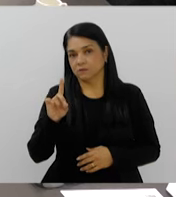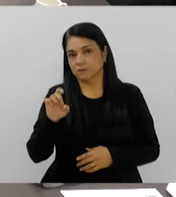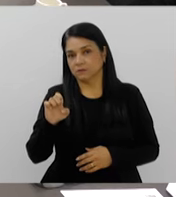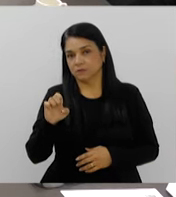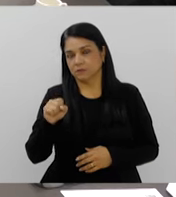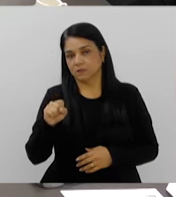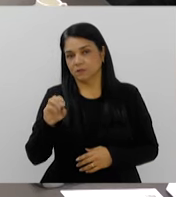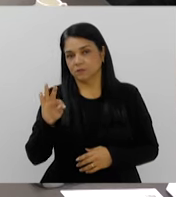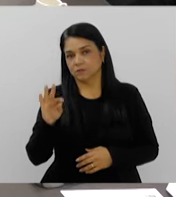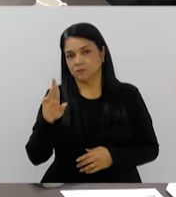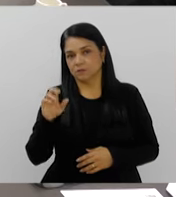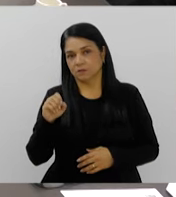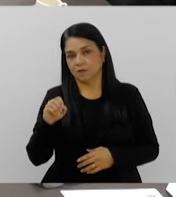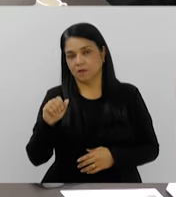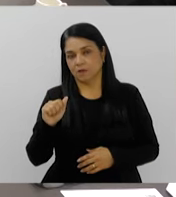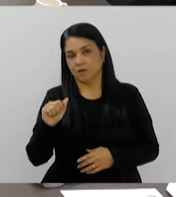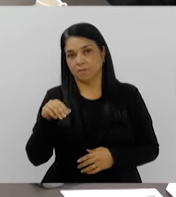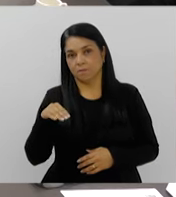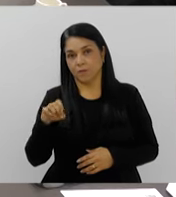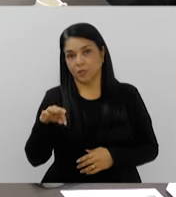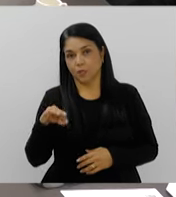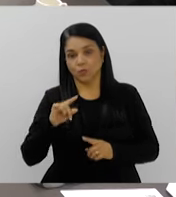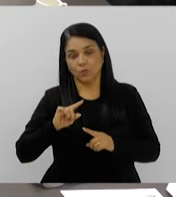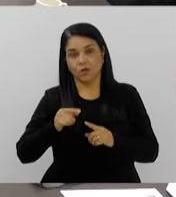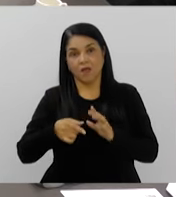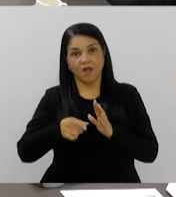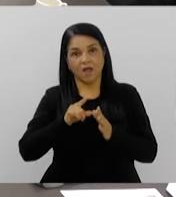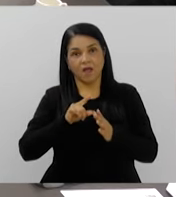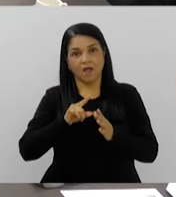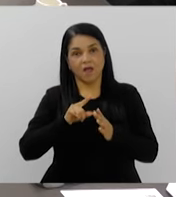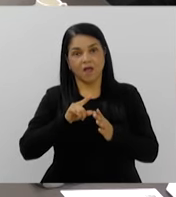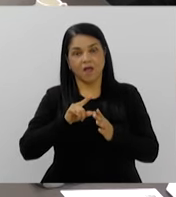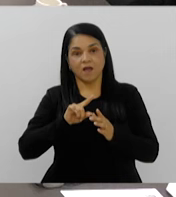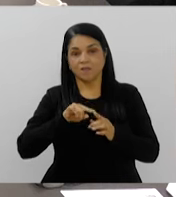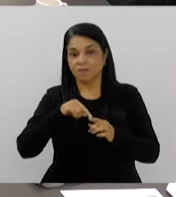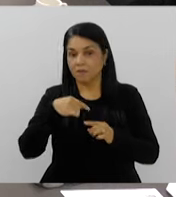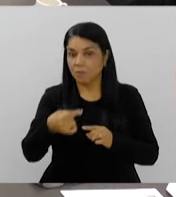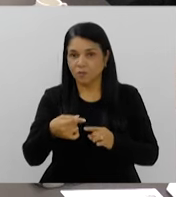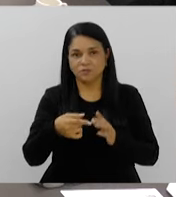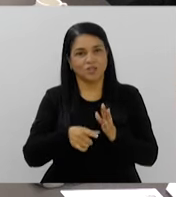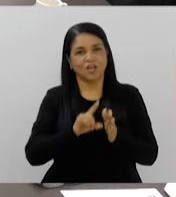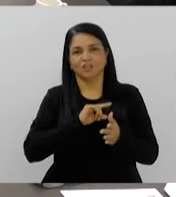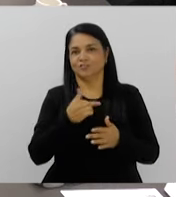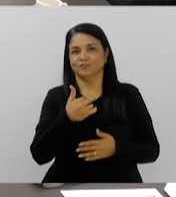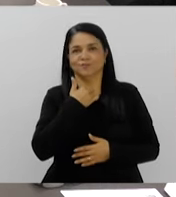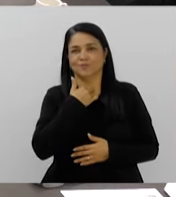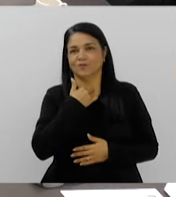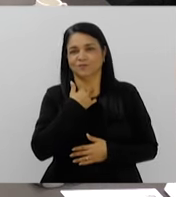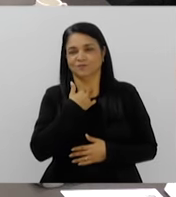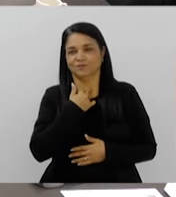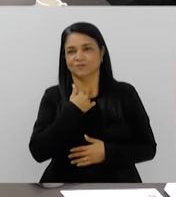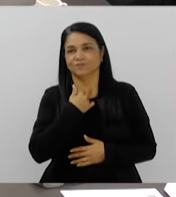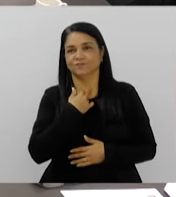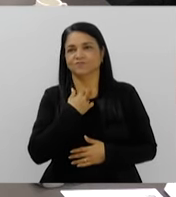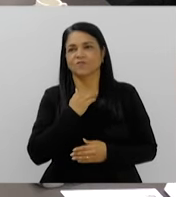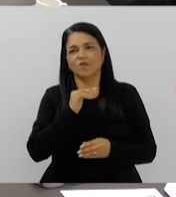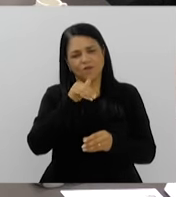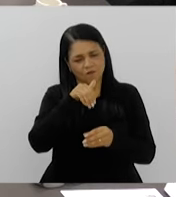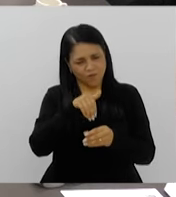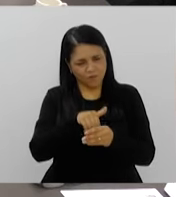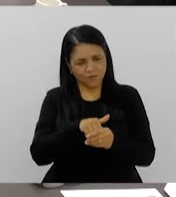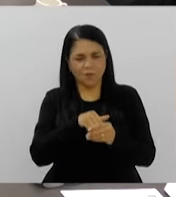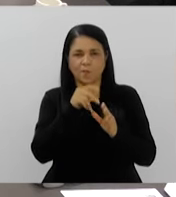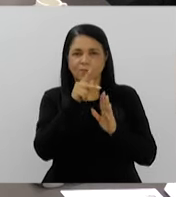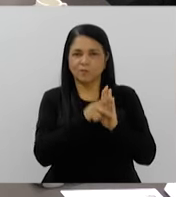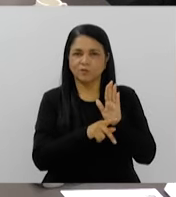depois do que a gente apresentou. Não antes. Do que veio antes, não. Deixa eu fazer uma proposta mais simples. Vamos votar esse projeto. A ideia do Luiz Paulo não é má, mas